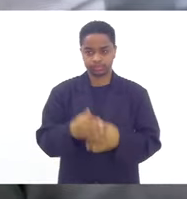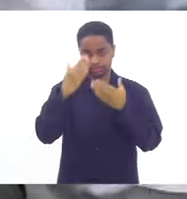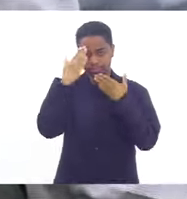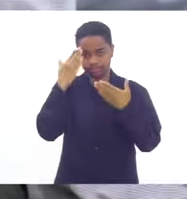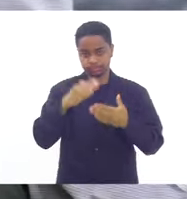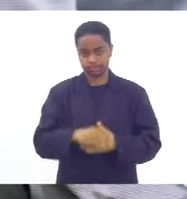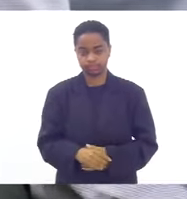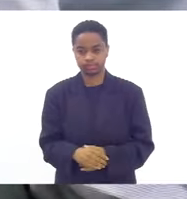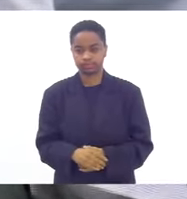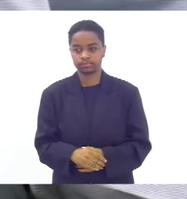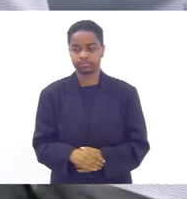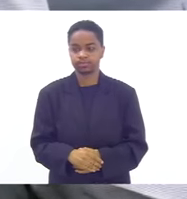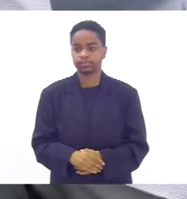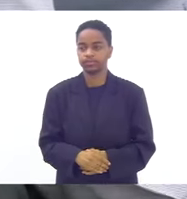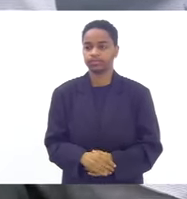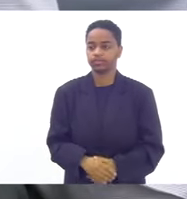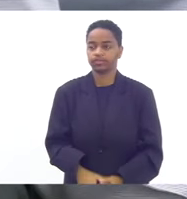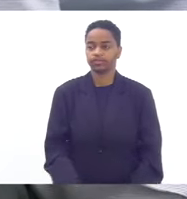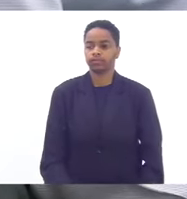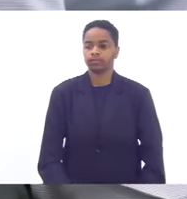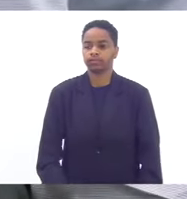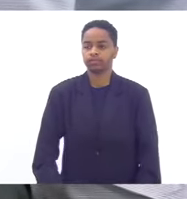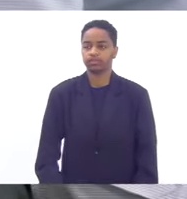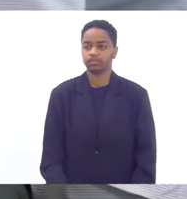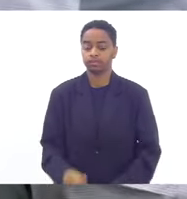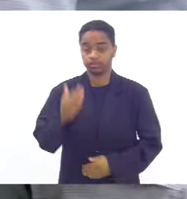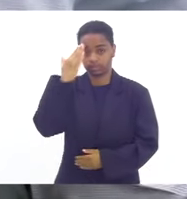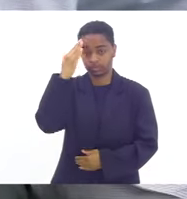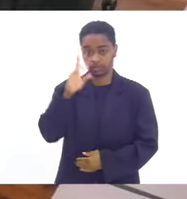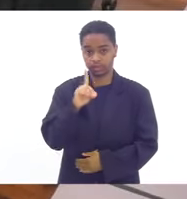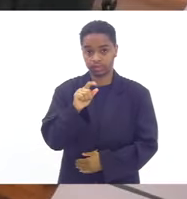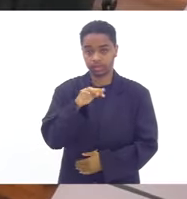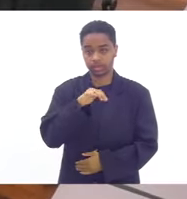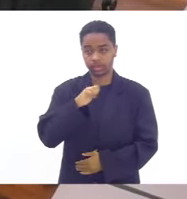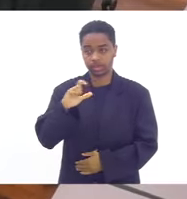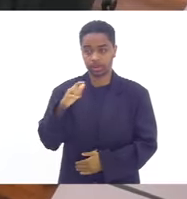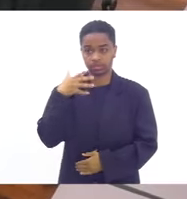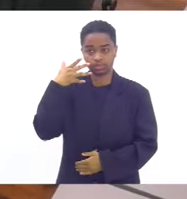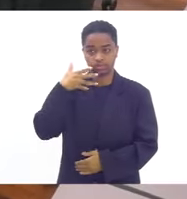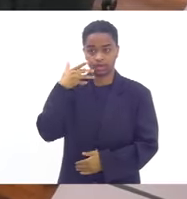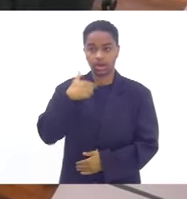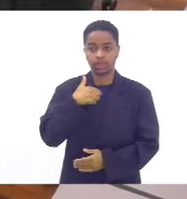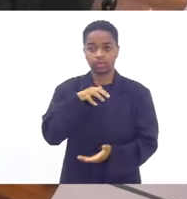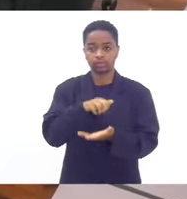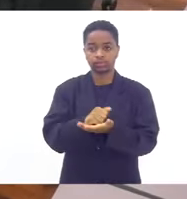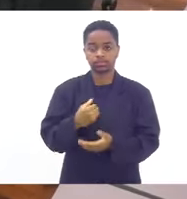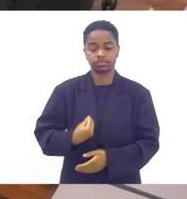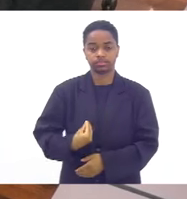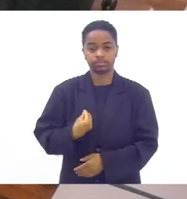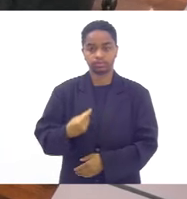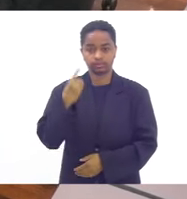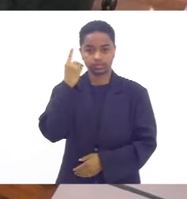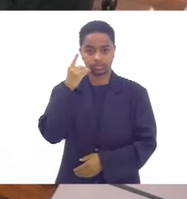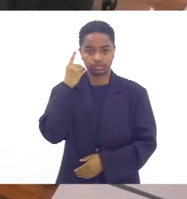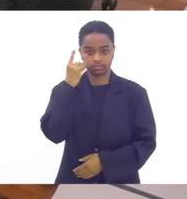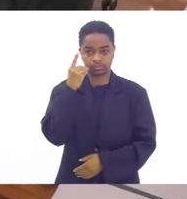Tá. Obrigado, Daniel, pela explanação. Quero registrar a presença dos